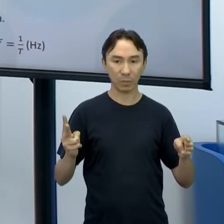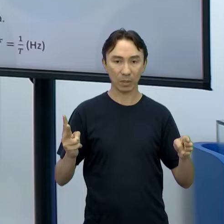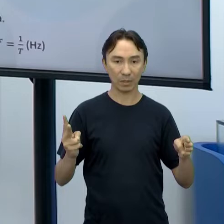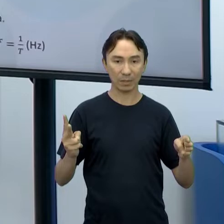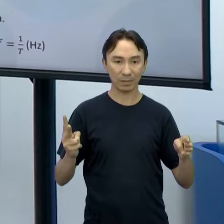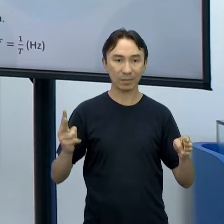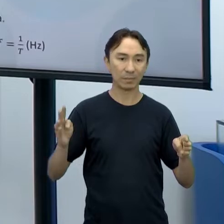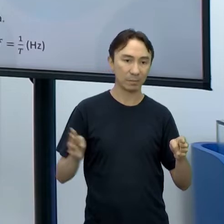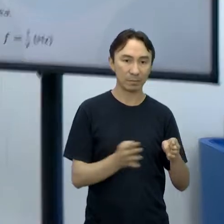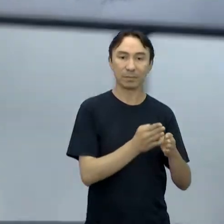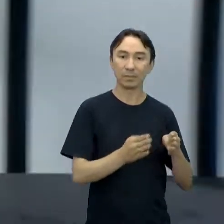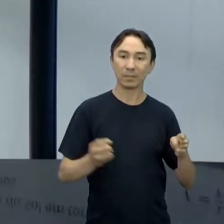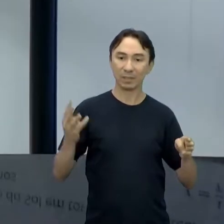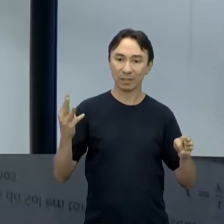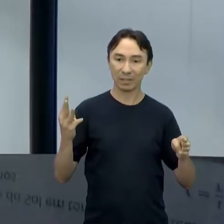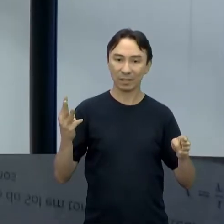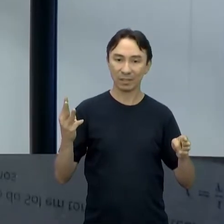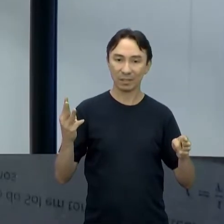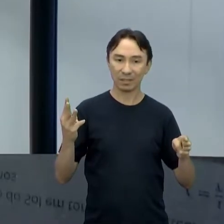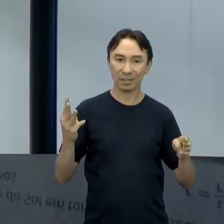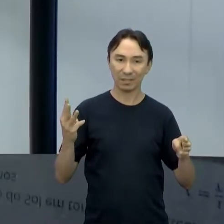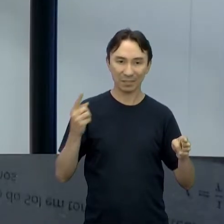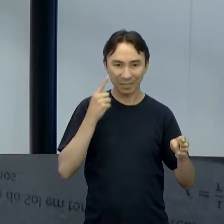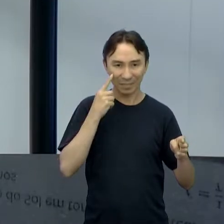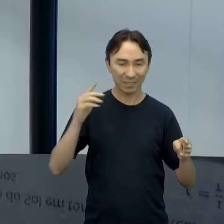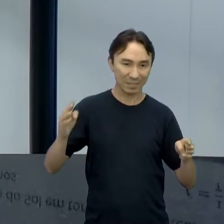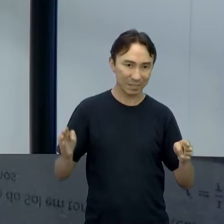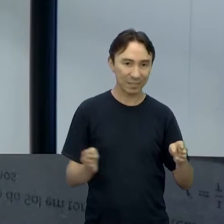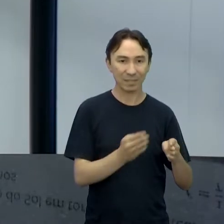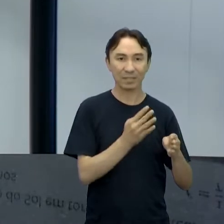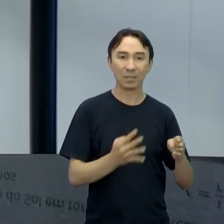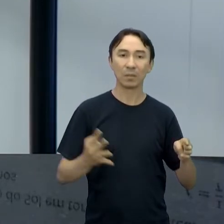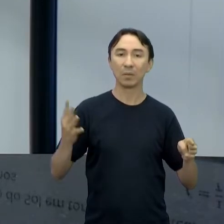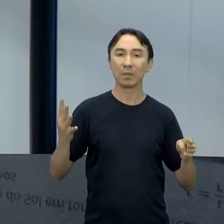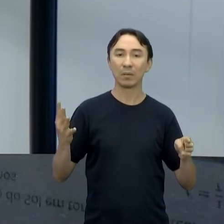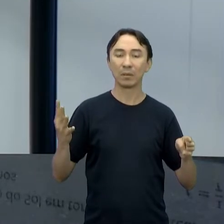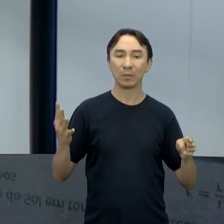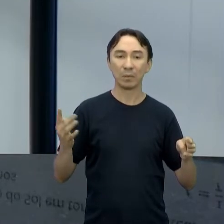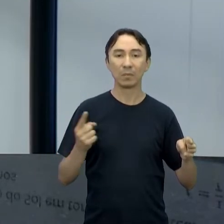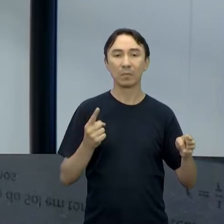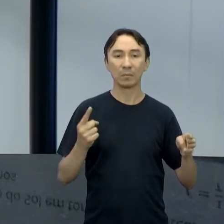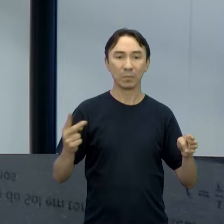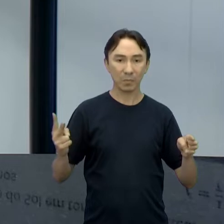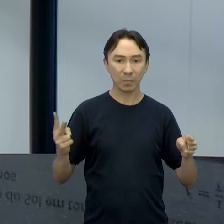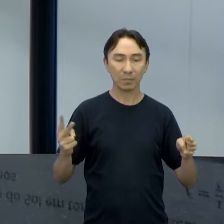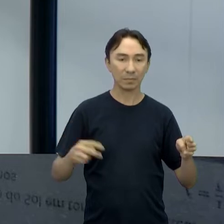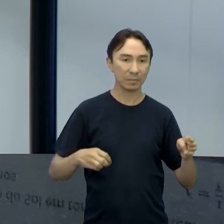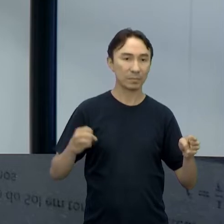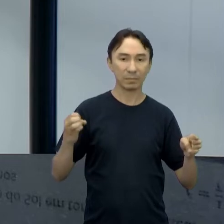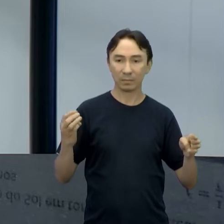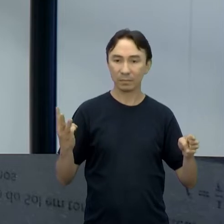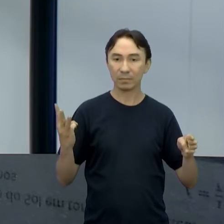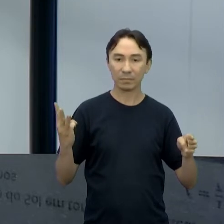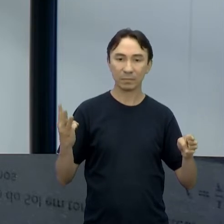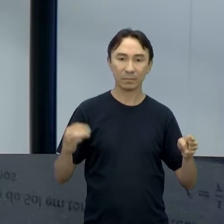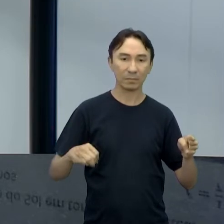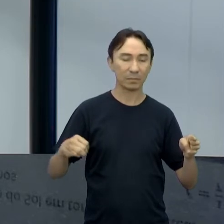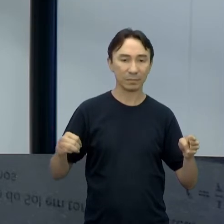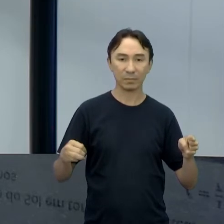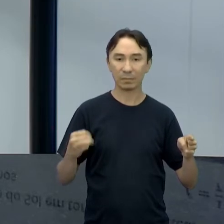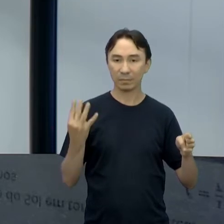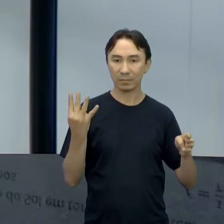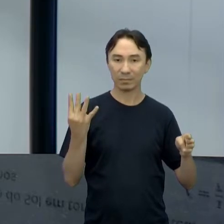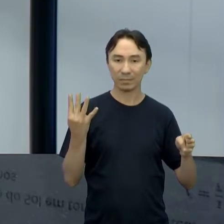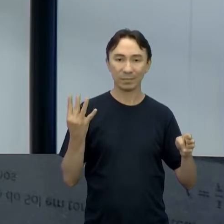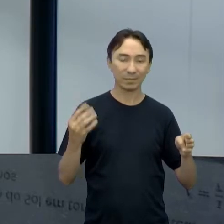2, tá vendo? 3, aí você vai contando isso, ó. Você vai contando isso, ó. 1, 2, 3. Você